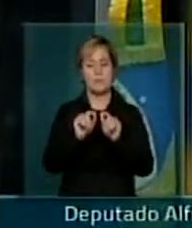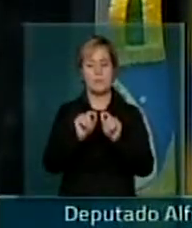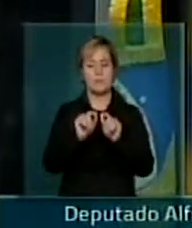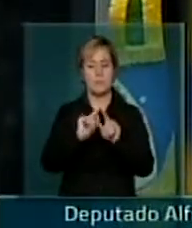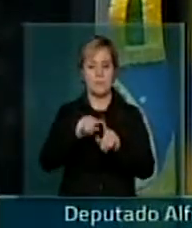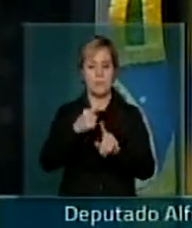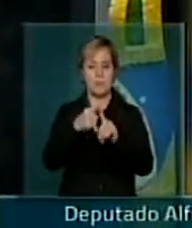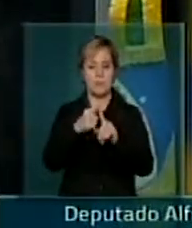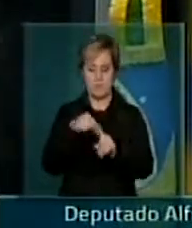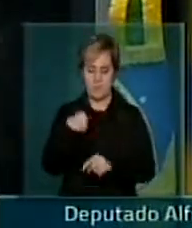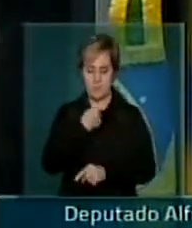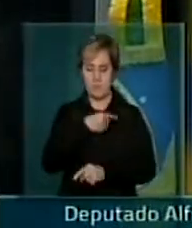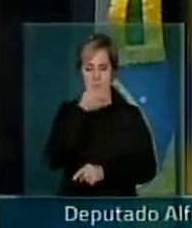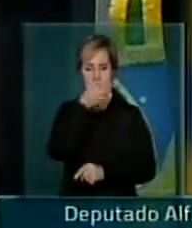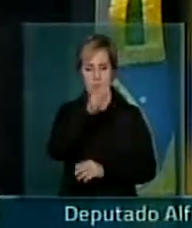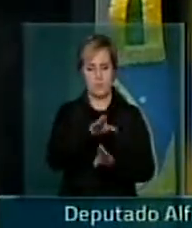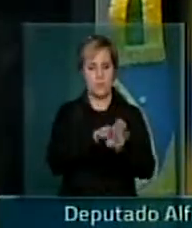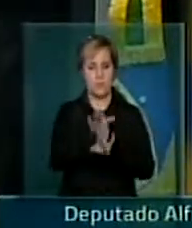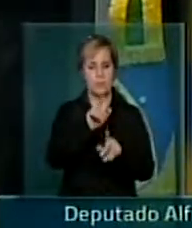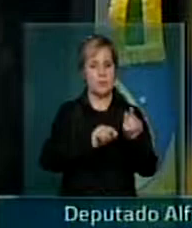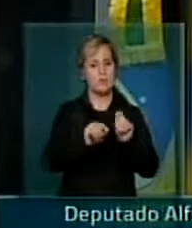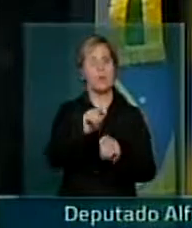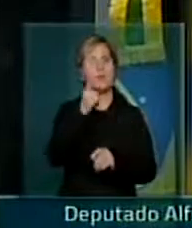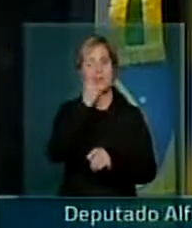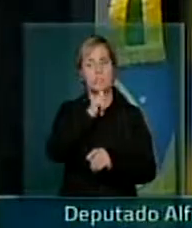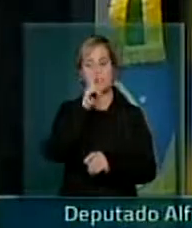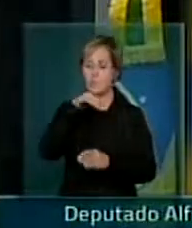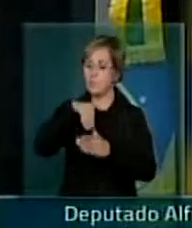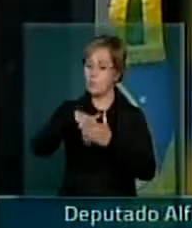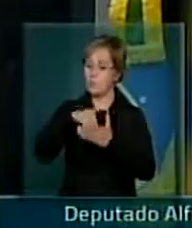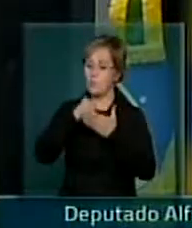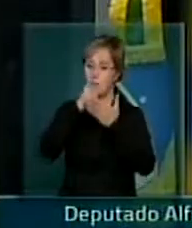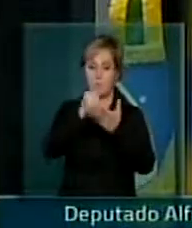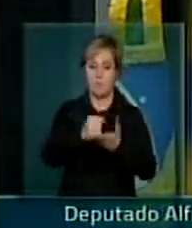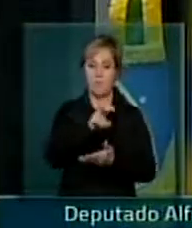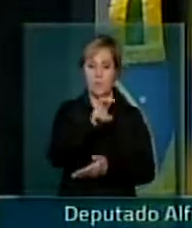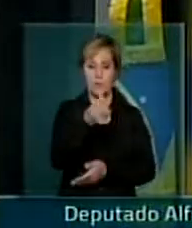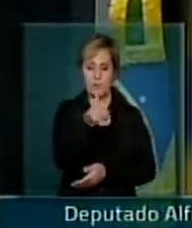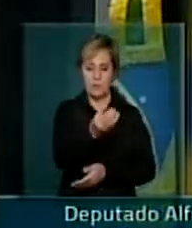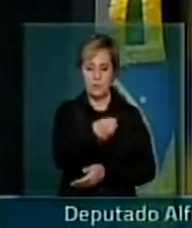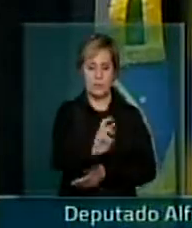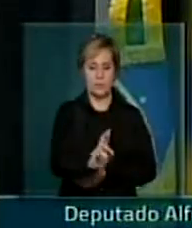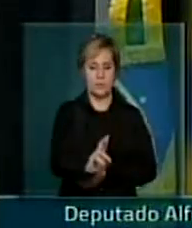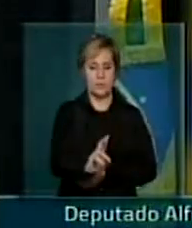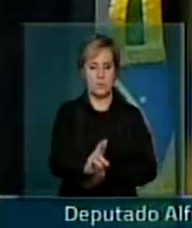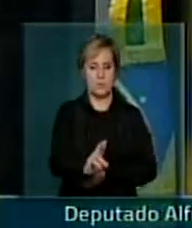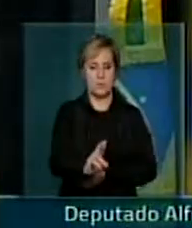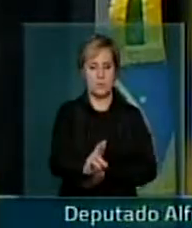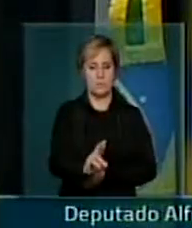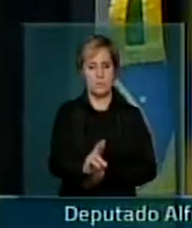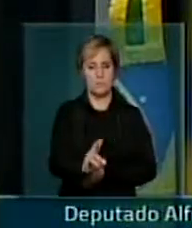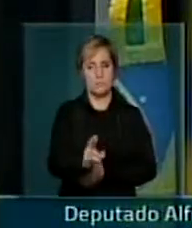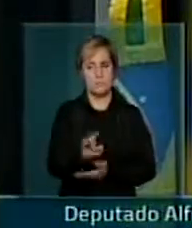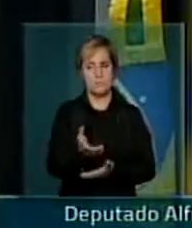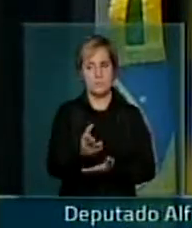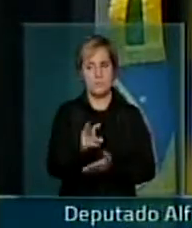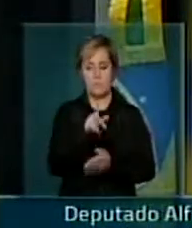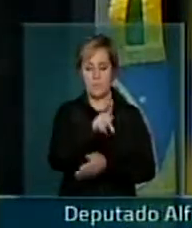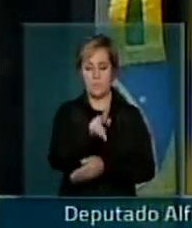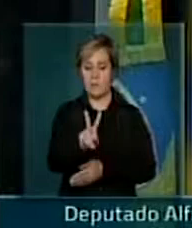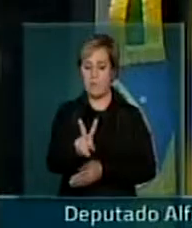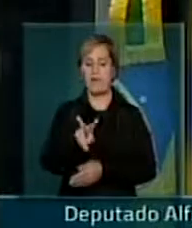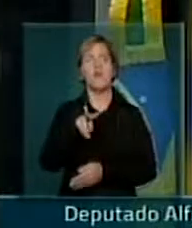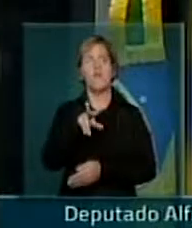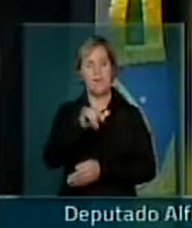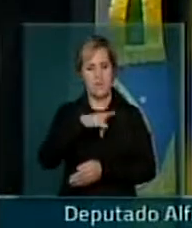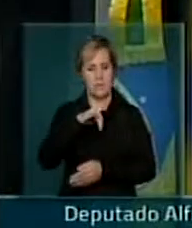a nossa posição é, de fato, de votarmos a favor dos 560. Então, o Partido Verde votará